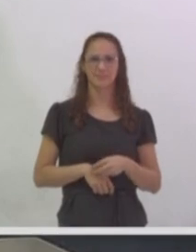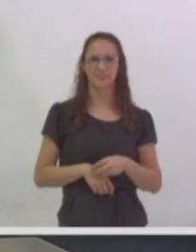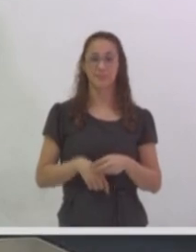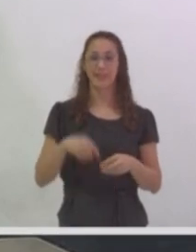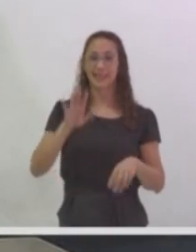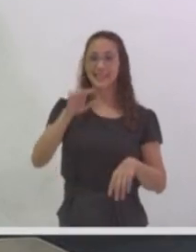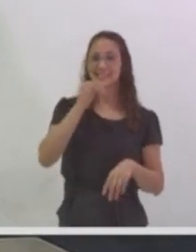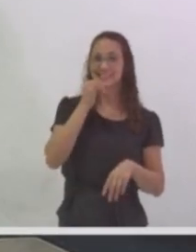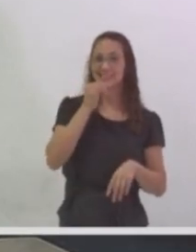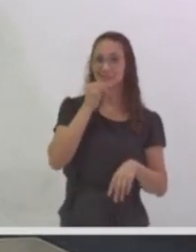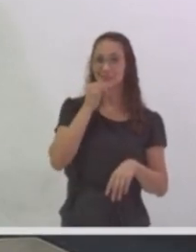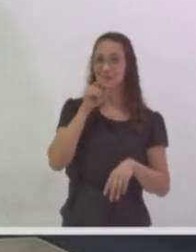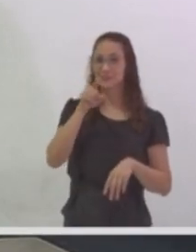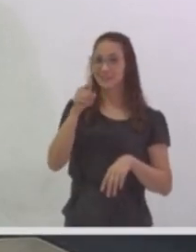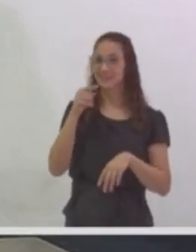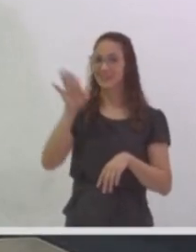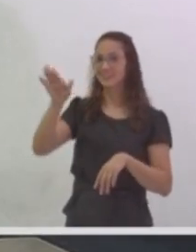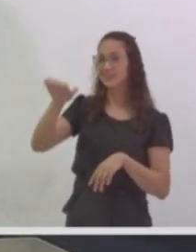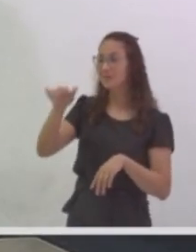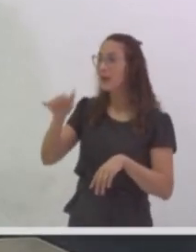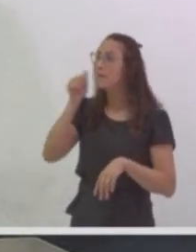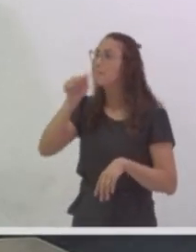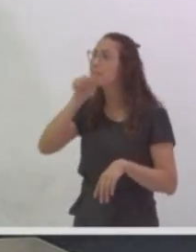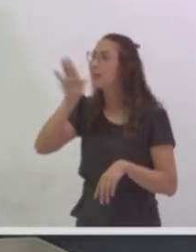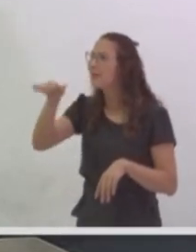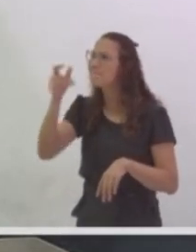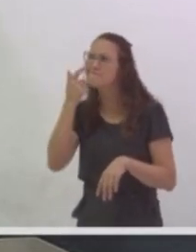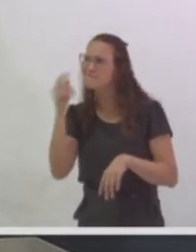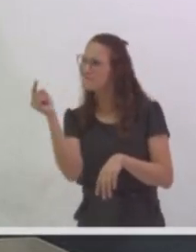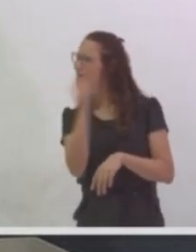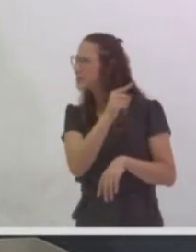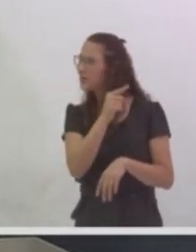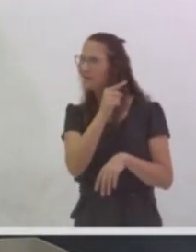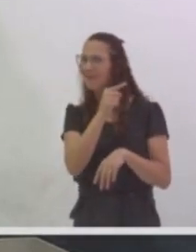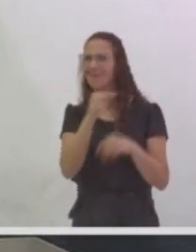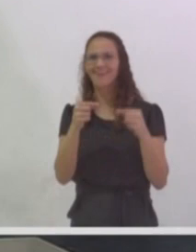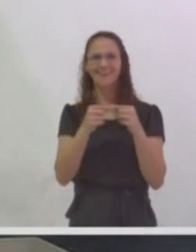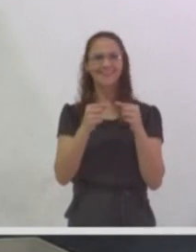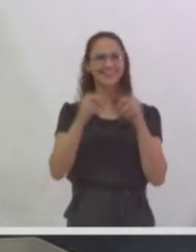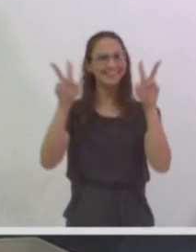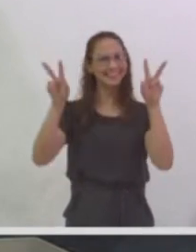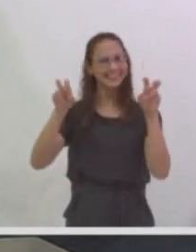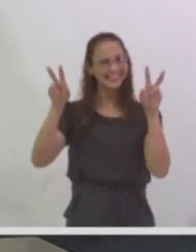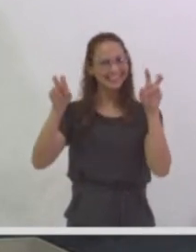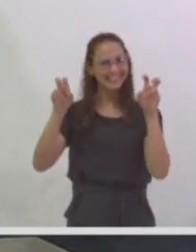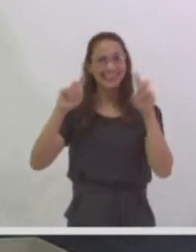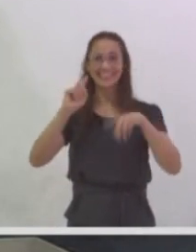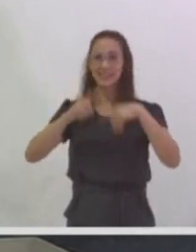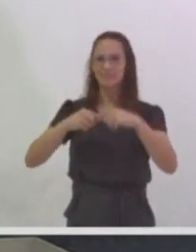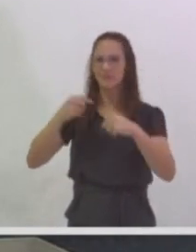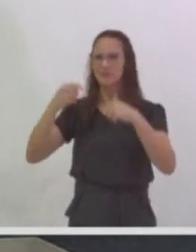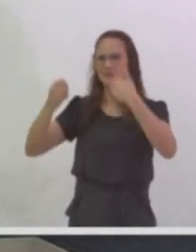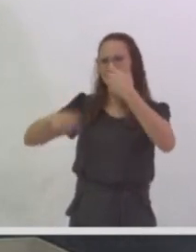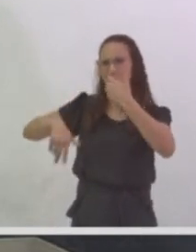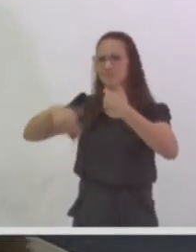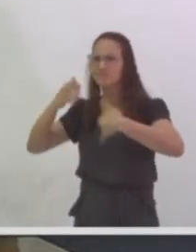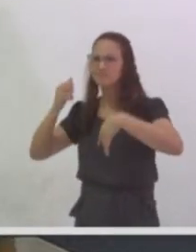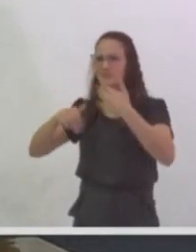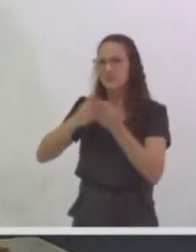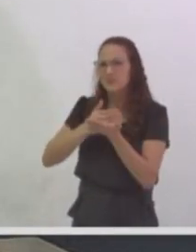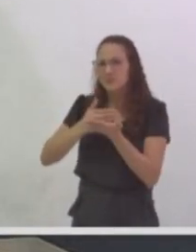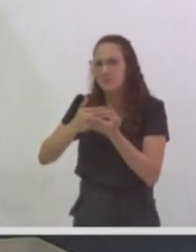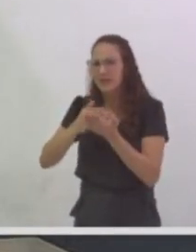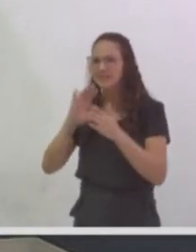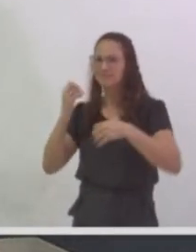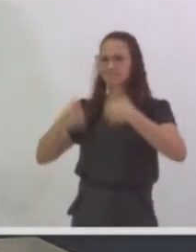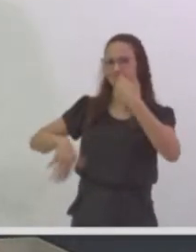viu aquilo? Isso é o seu título. Aí você começa a contar a história, começa no início, vai no meio e termina